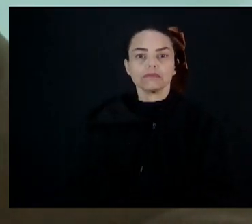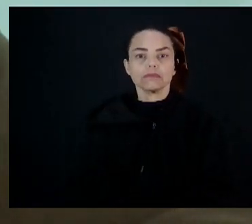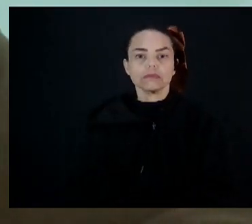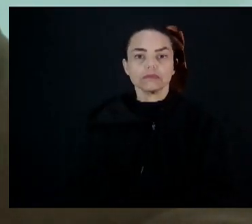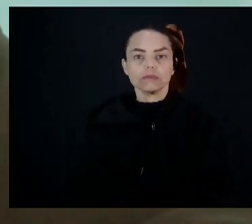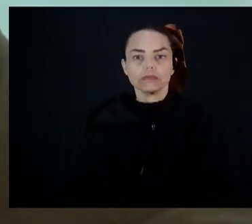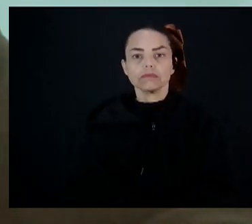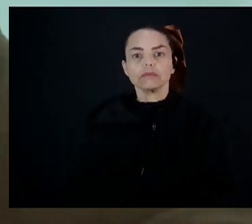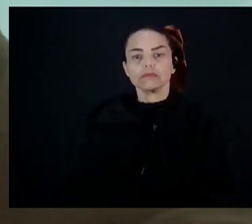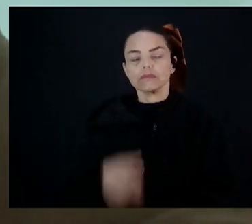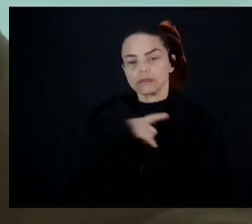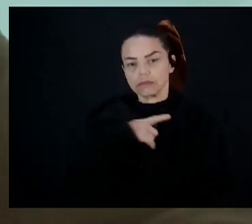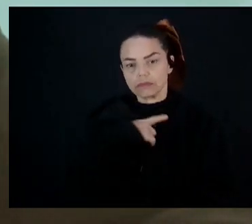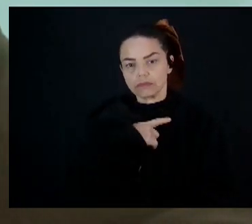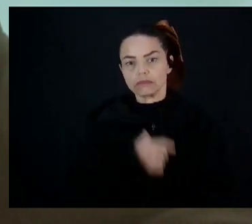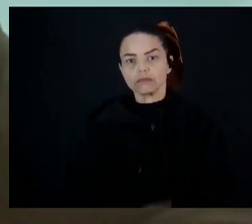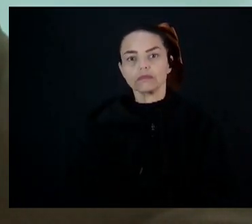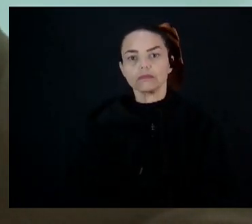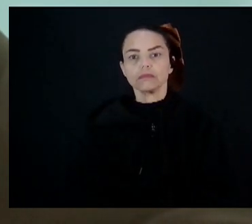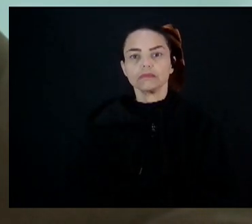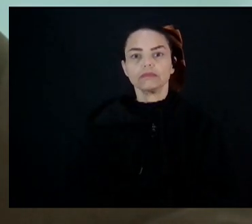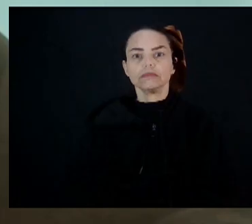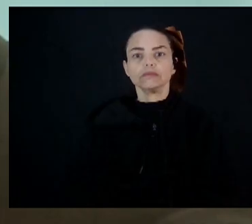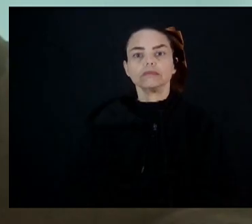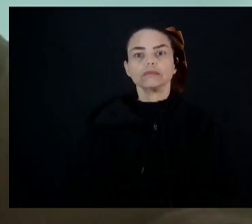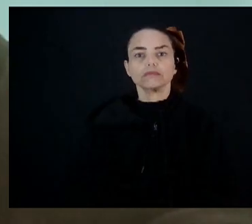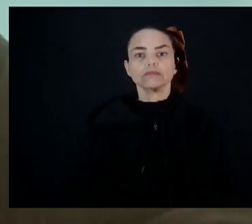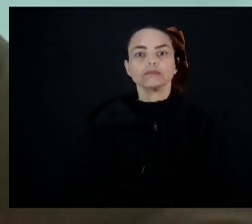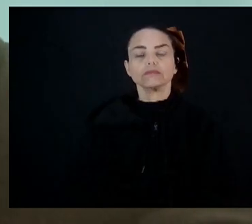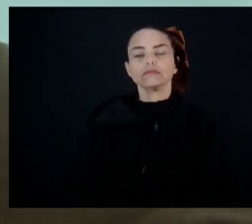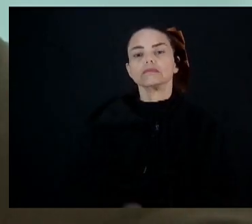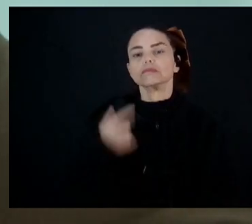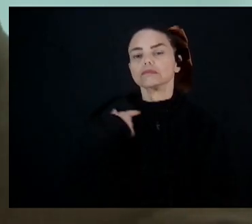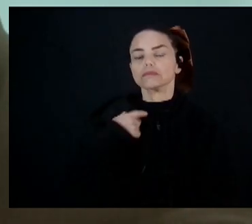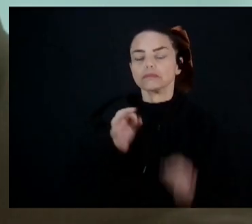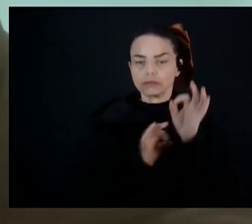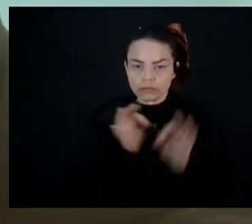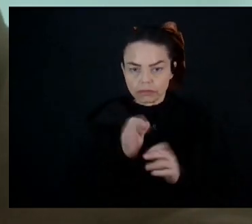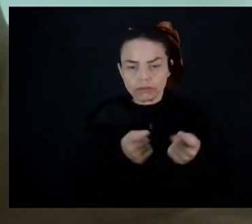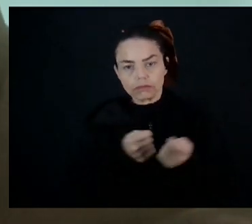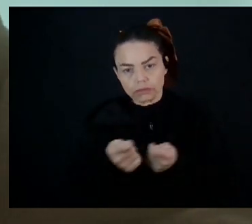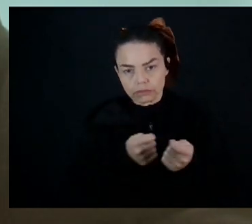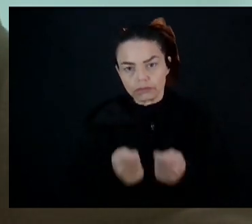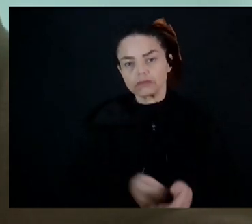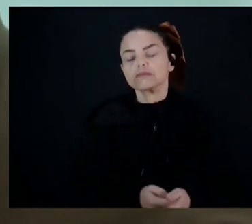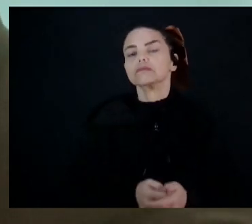para manter acordado, né? Enquanto que se a gente regulasse de formas adequadas, né?